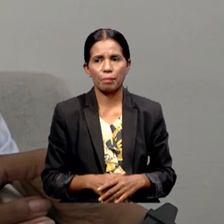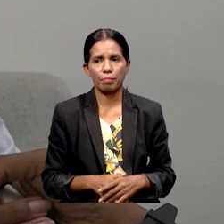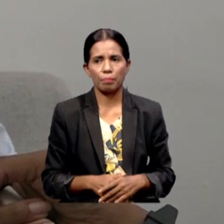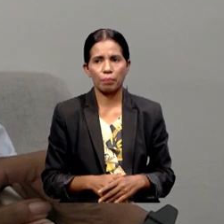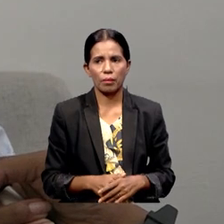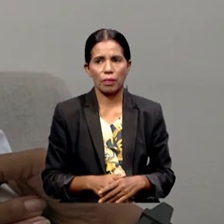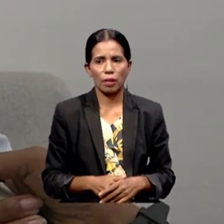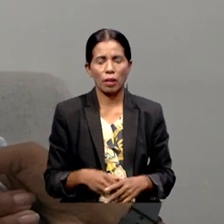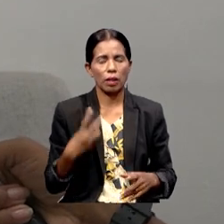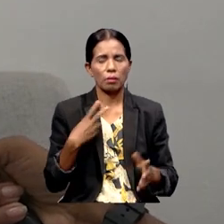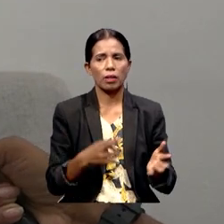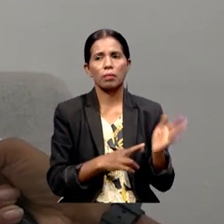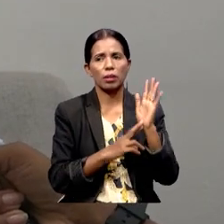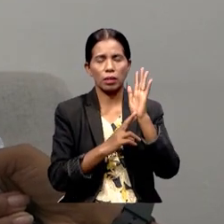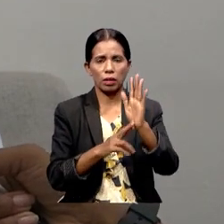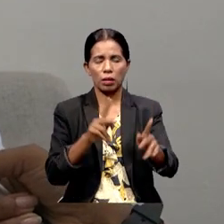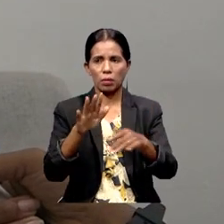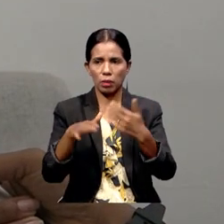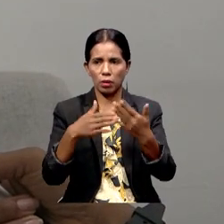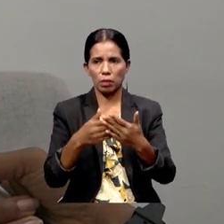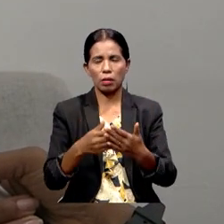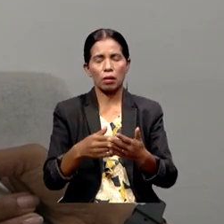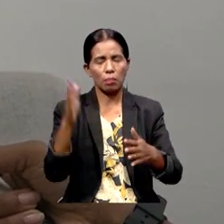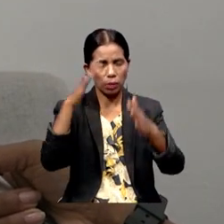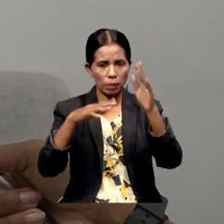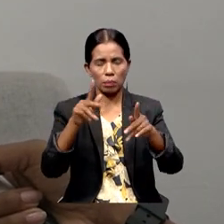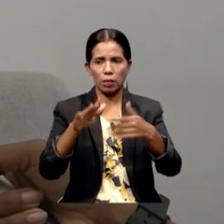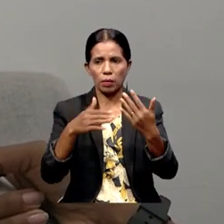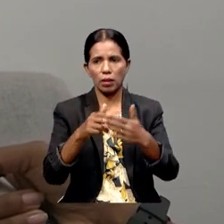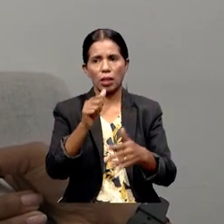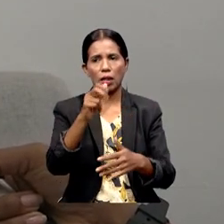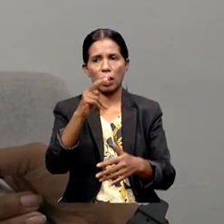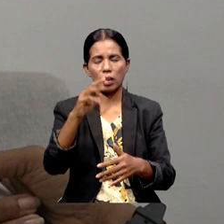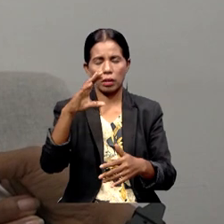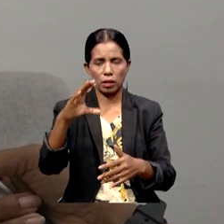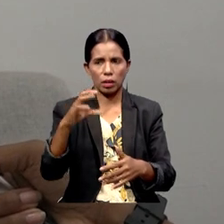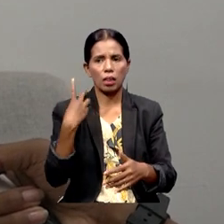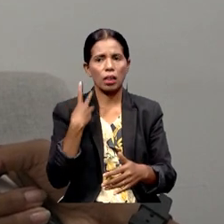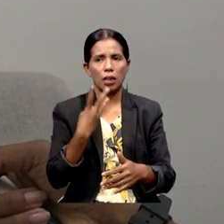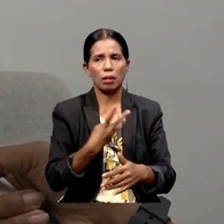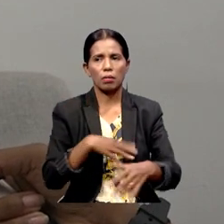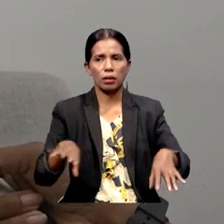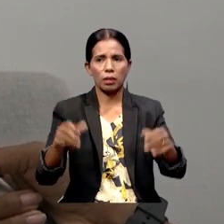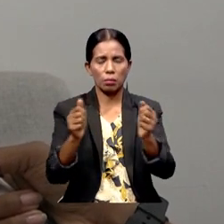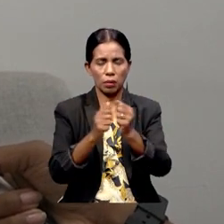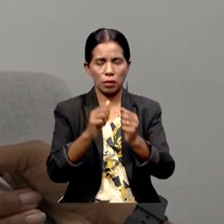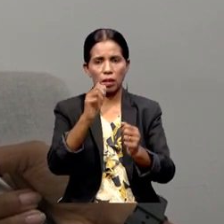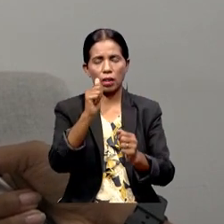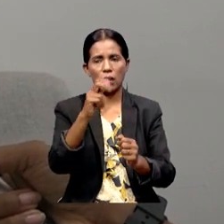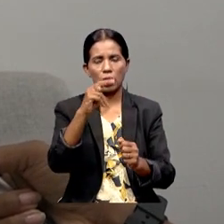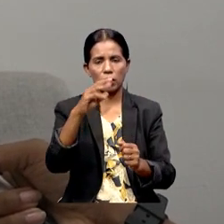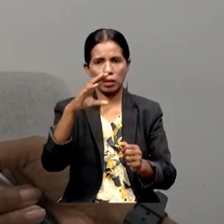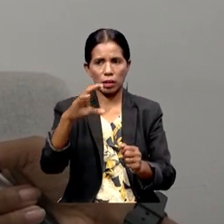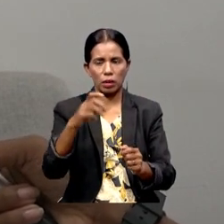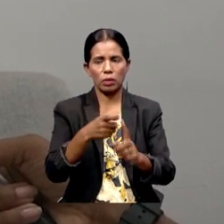tani representa consumidor sira hato problema consumidor sirnya mes ANC meten sirde tam mes ami sim sama tu ANC am si